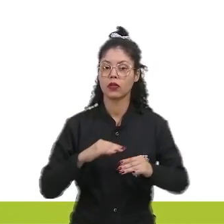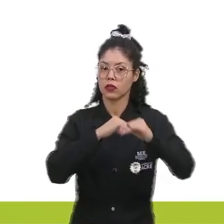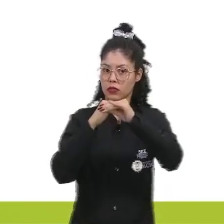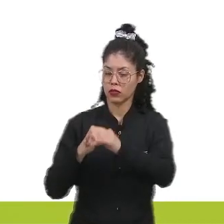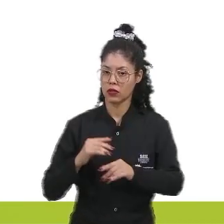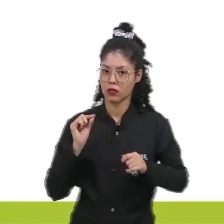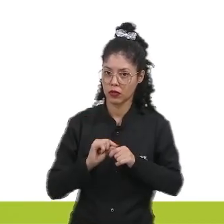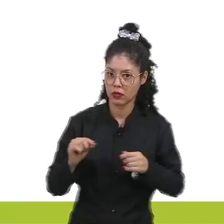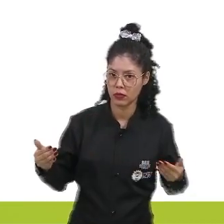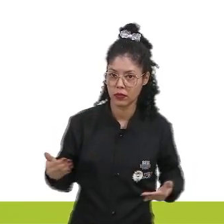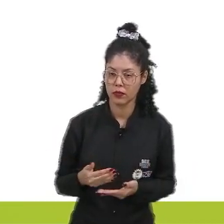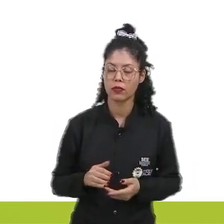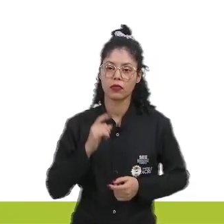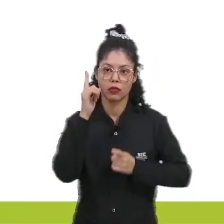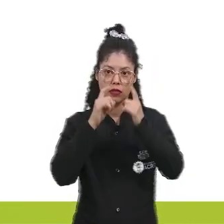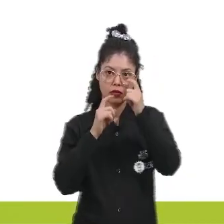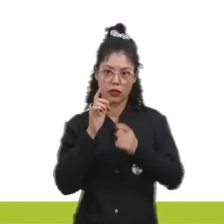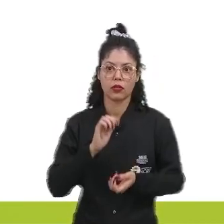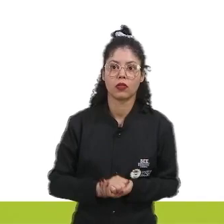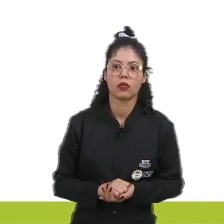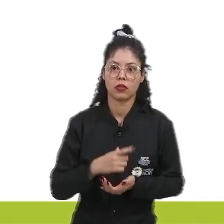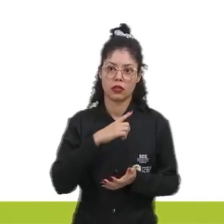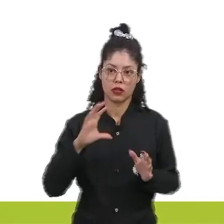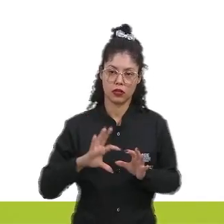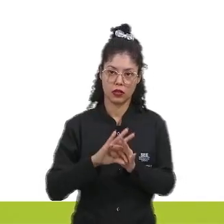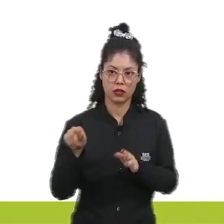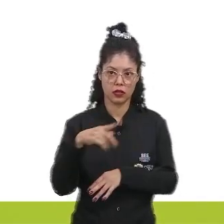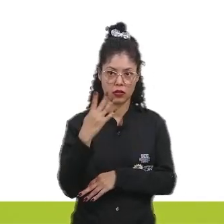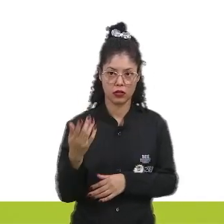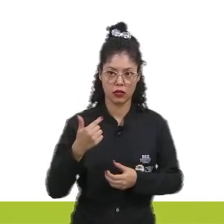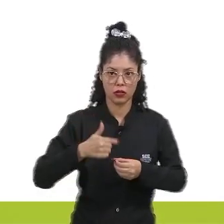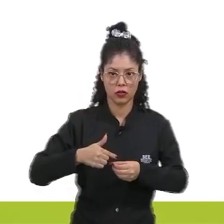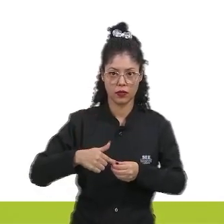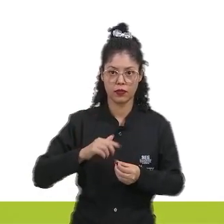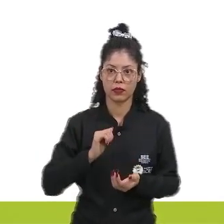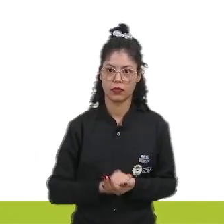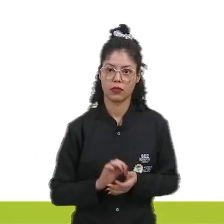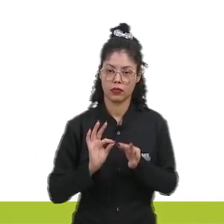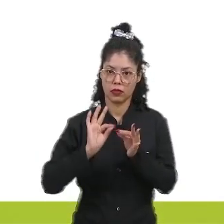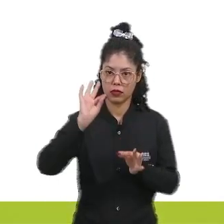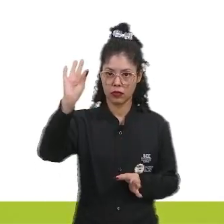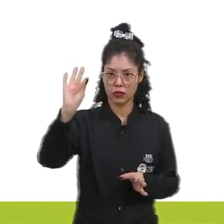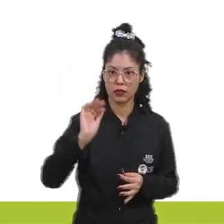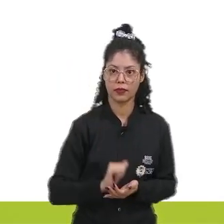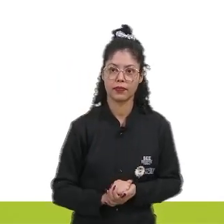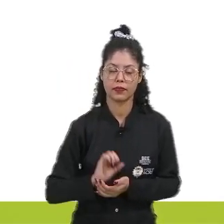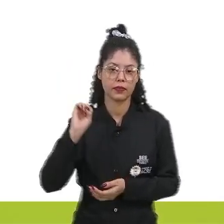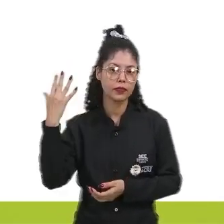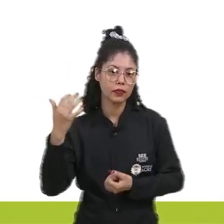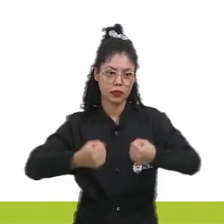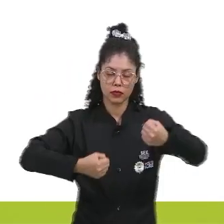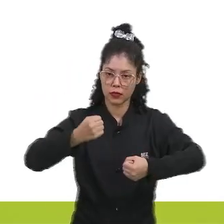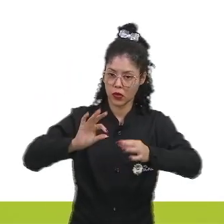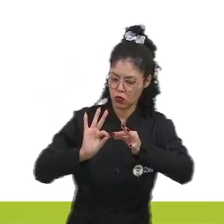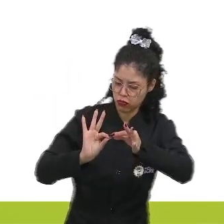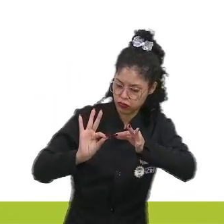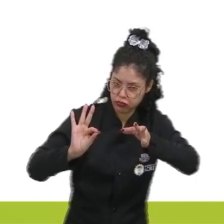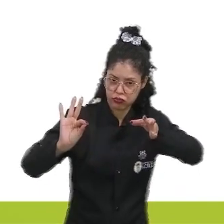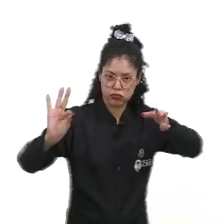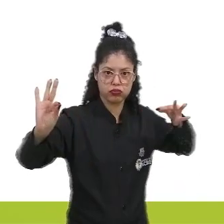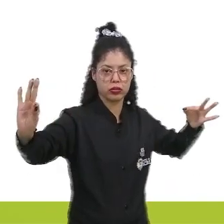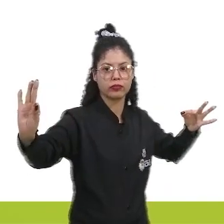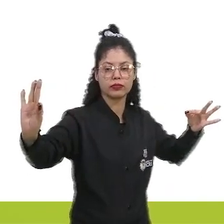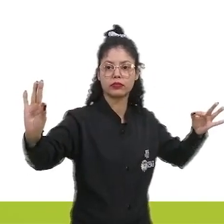gente acabou de fazer. Ó. A expressão algébrica relaciona a quantidade de combustível no tanque e a distância percorrida pelo automóvel